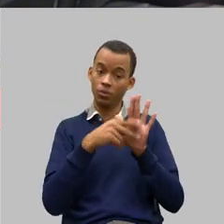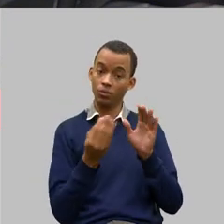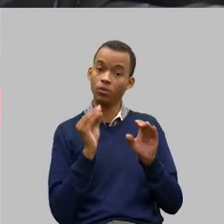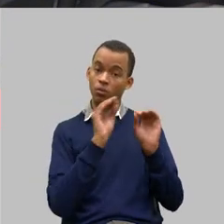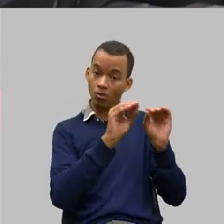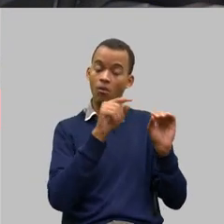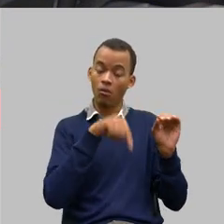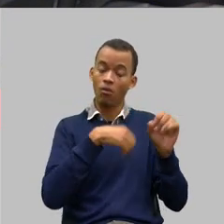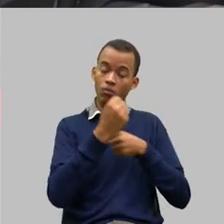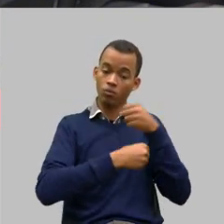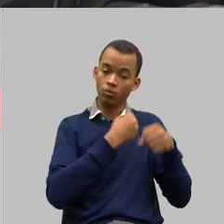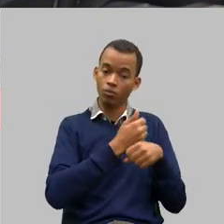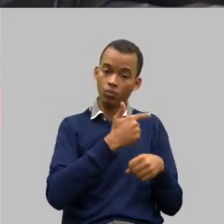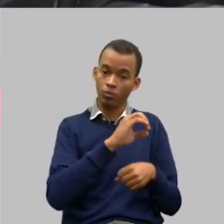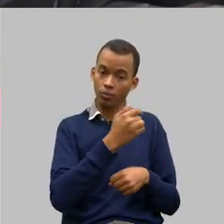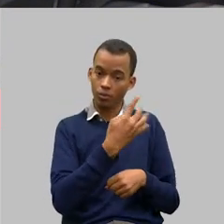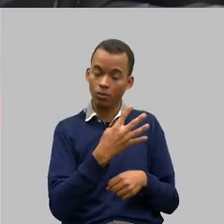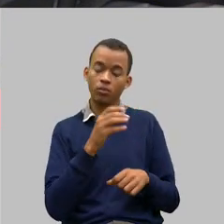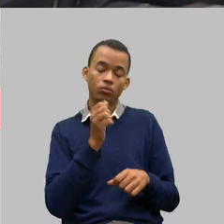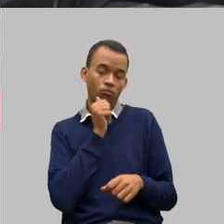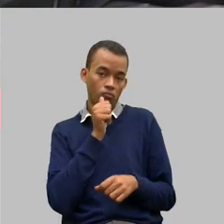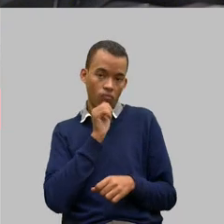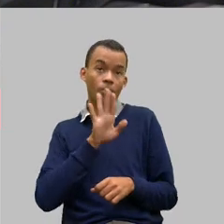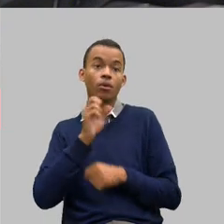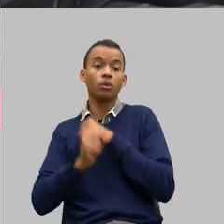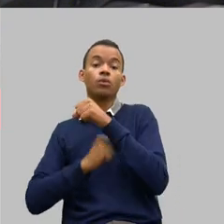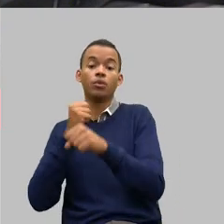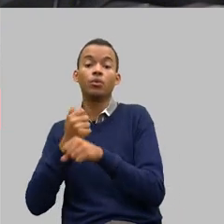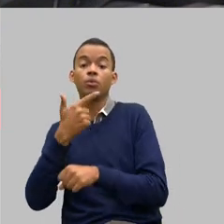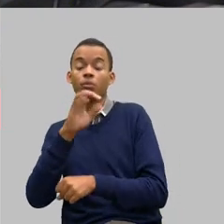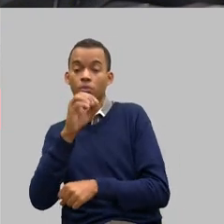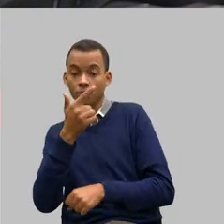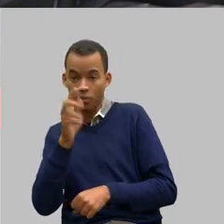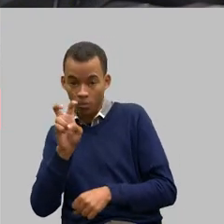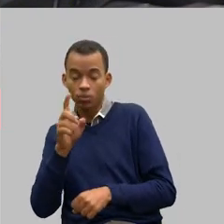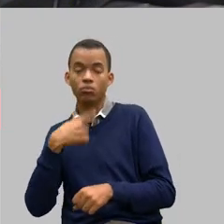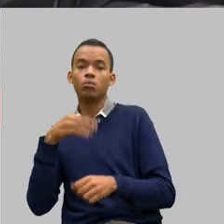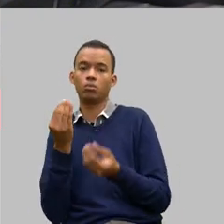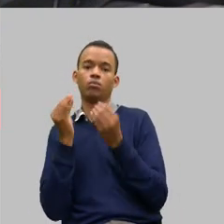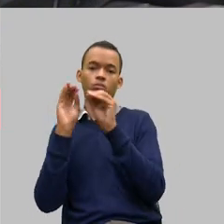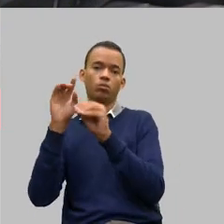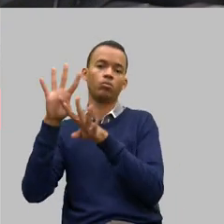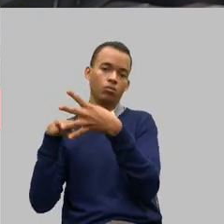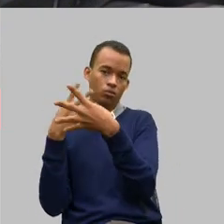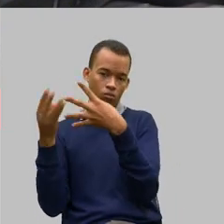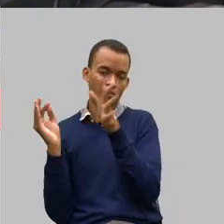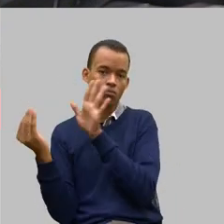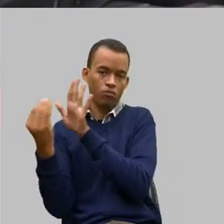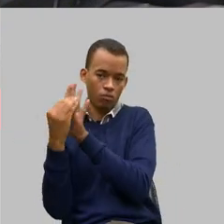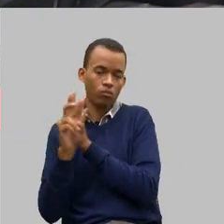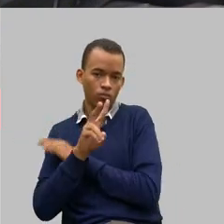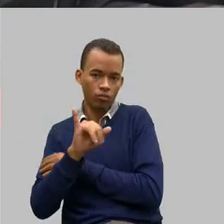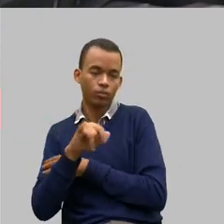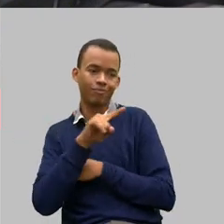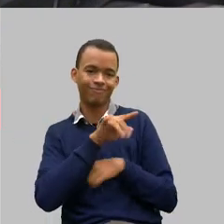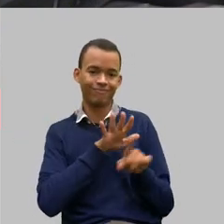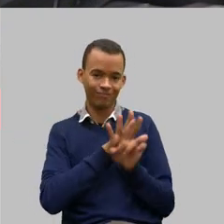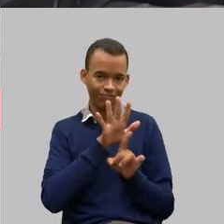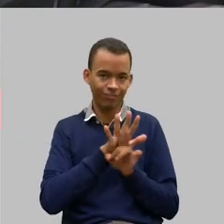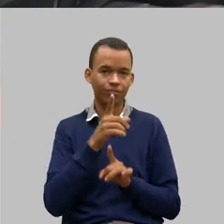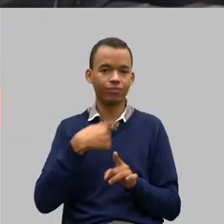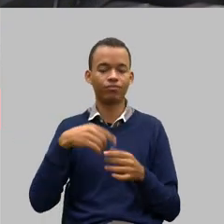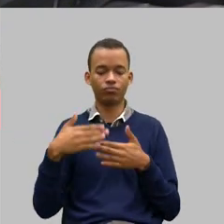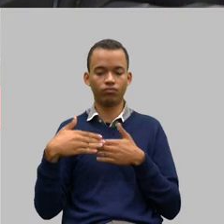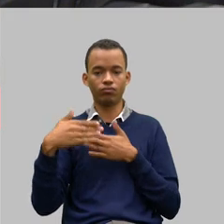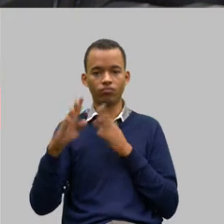esse ano né E nós estamos construindo o planejamento do ano que vem então a partir aqui da demanda que a gente recebe de vocês ele já entra aqui paraa nossa né pra nossa fila de de